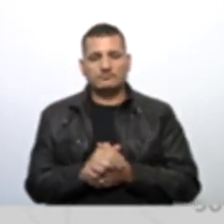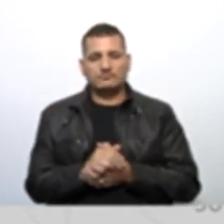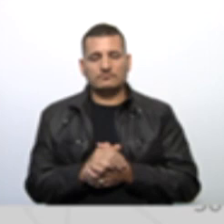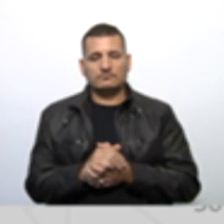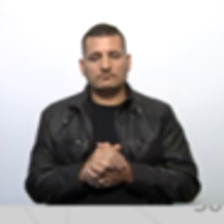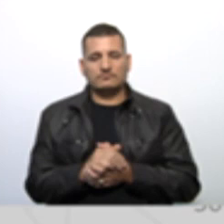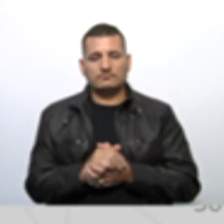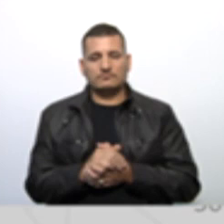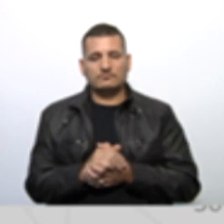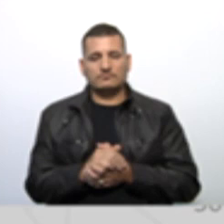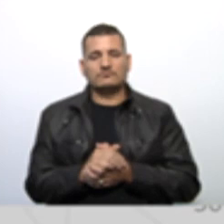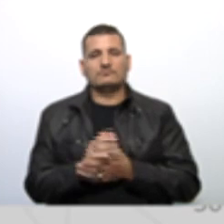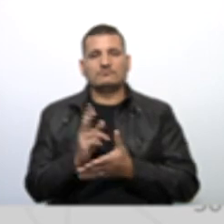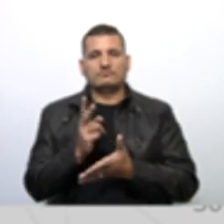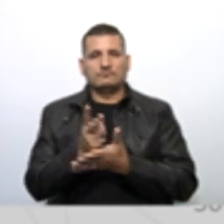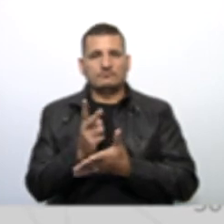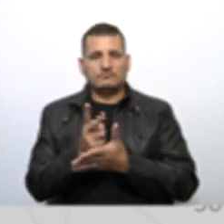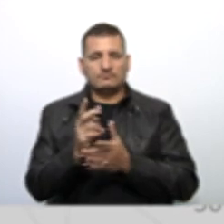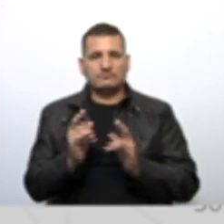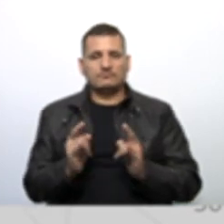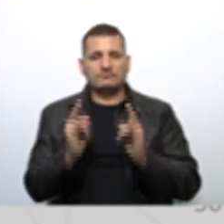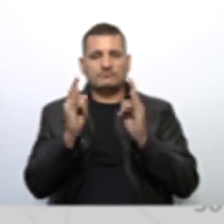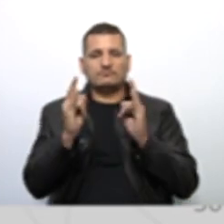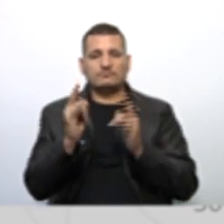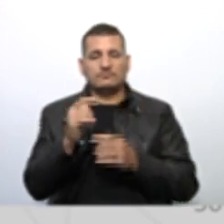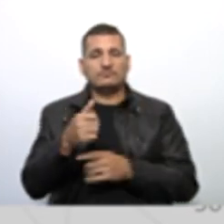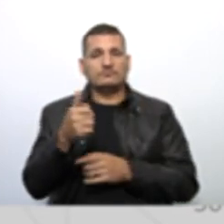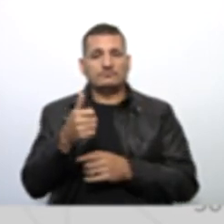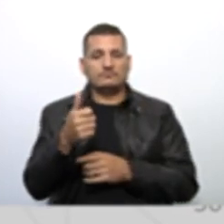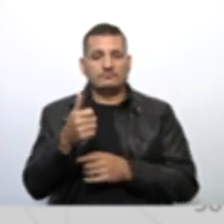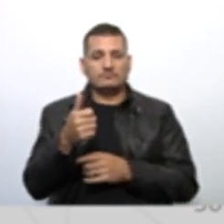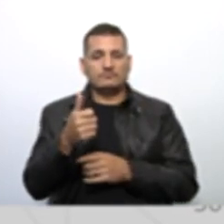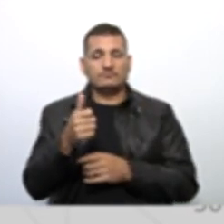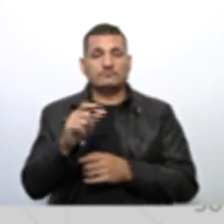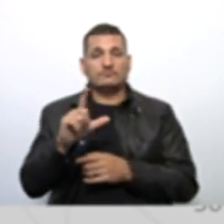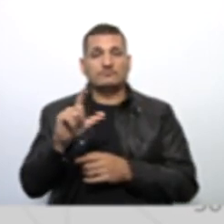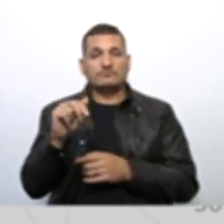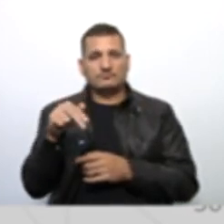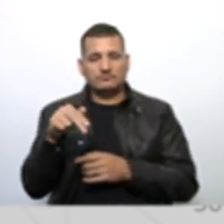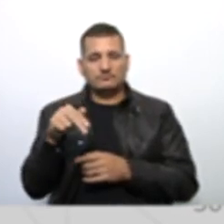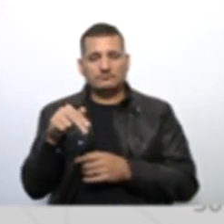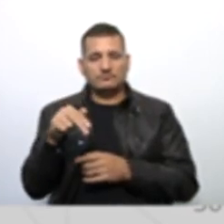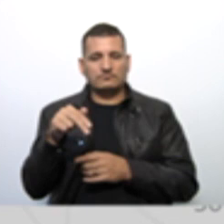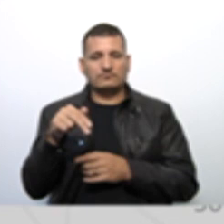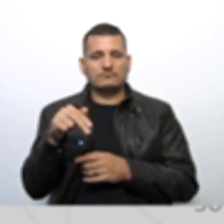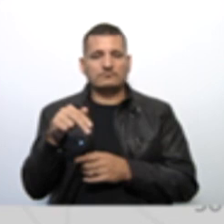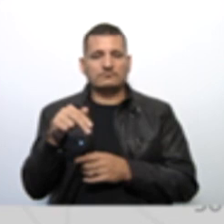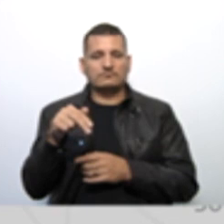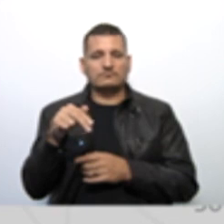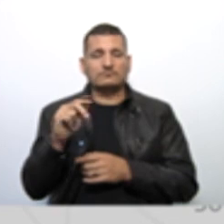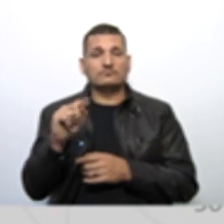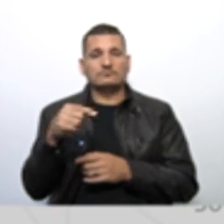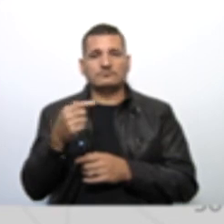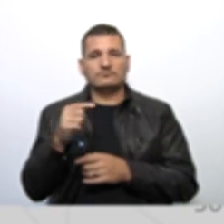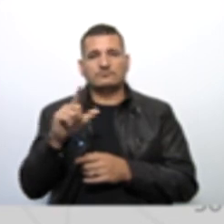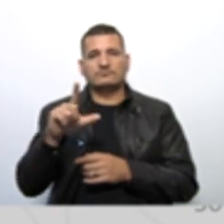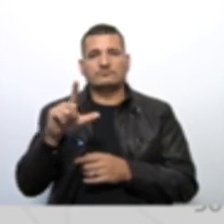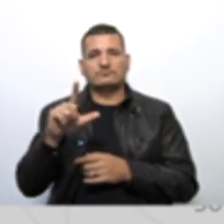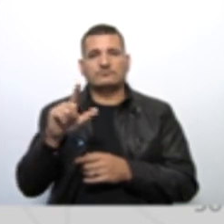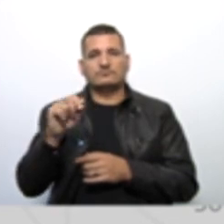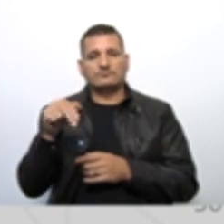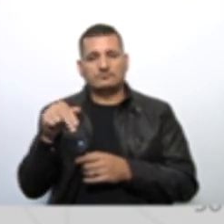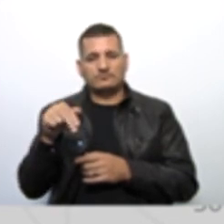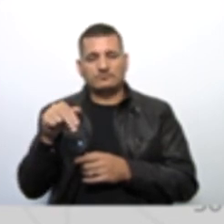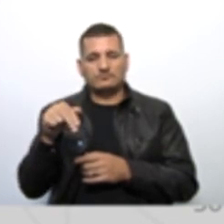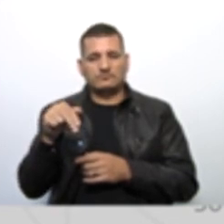fosse aqui no mesmo prédio, pessoal, aqui no primeiro andar eu ia ter uma LAN, ok? No segundo andar ia ser outra